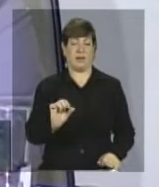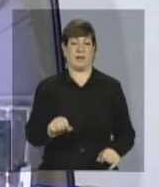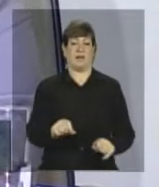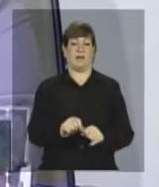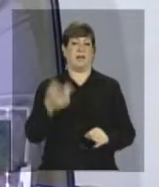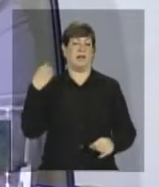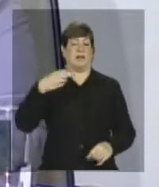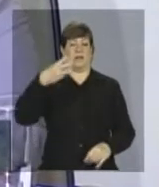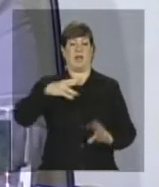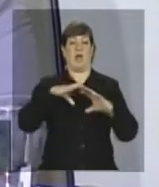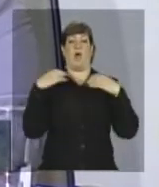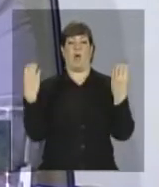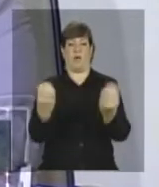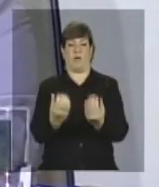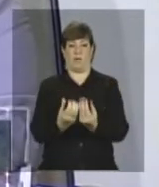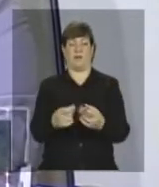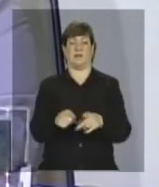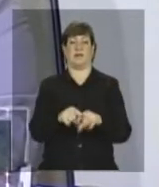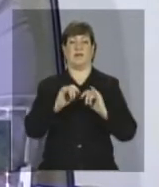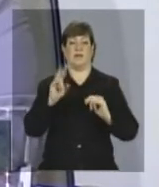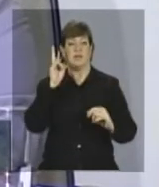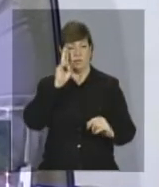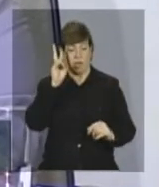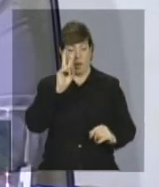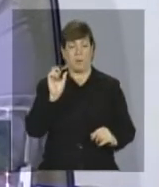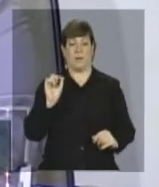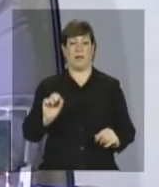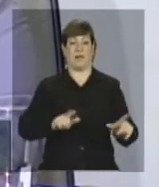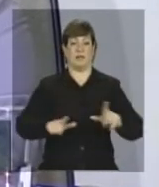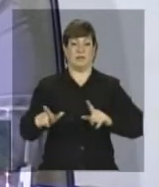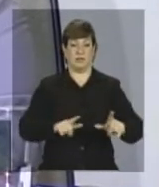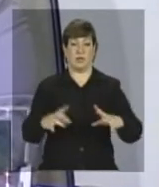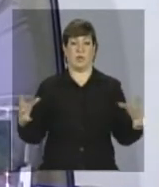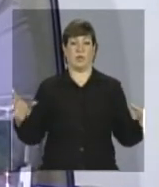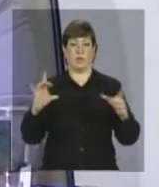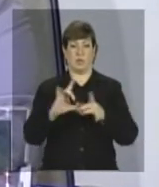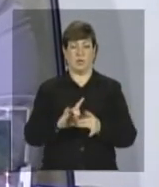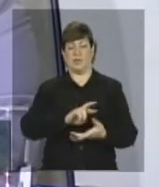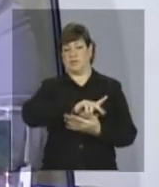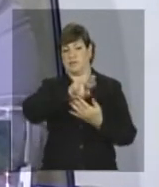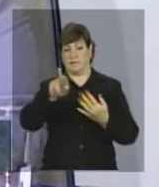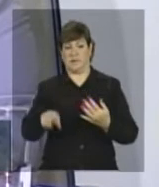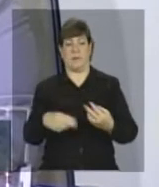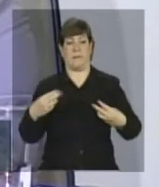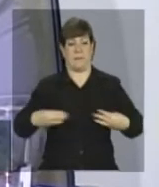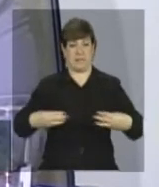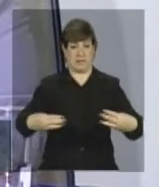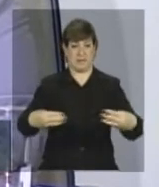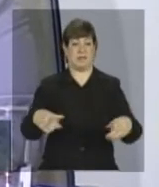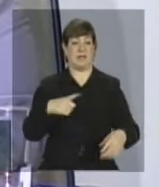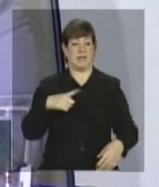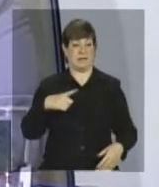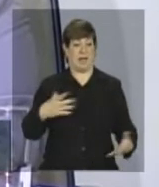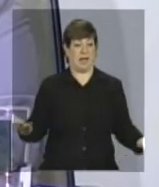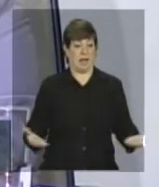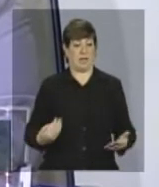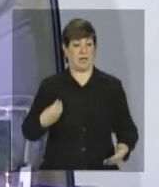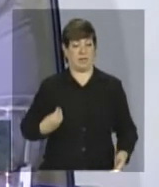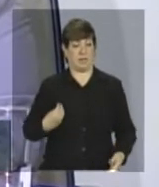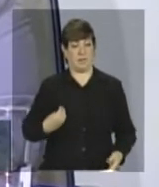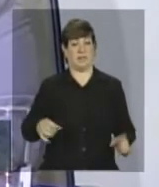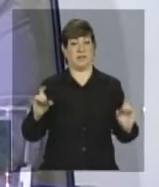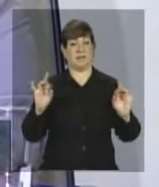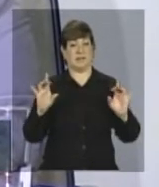terceira conferência em ações conjuntas de distintos ministérios e que estão concentradas, em